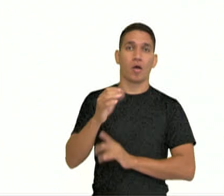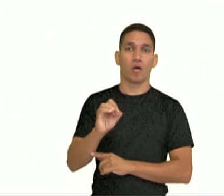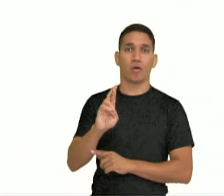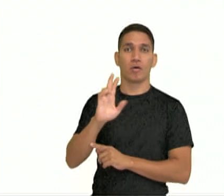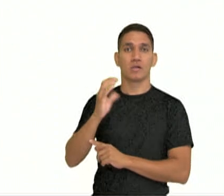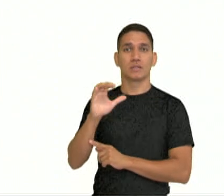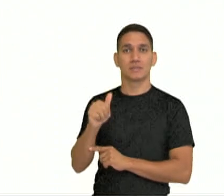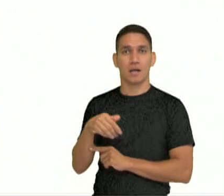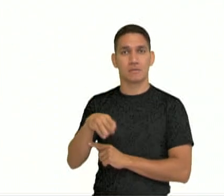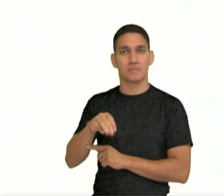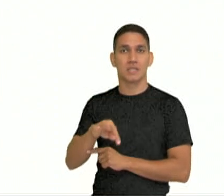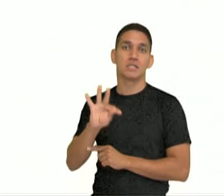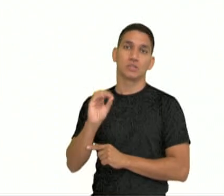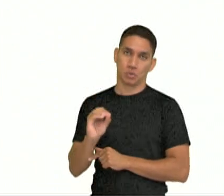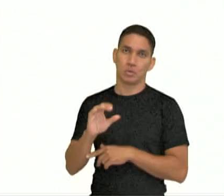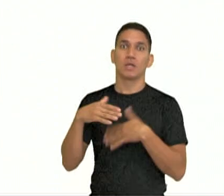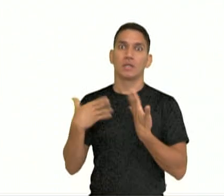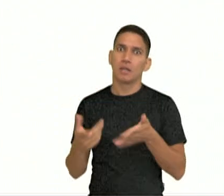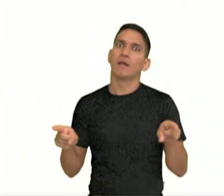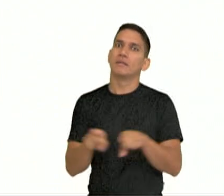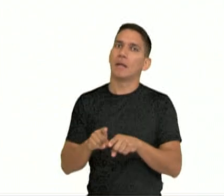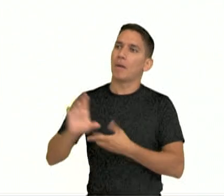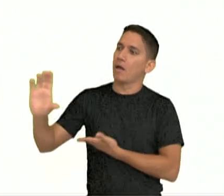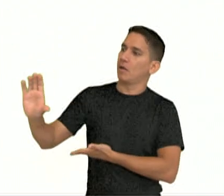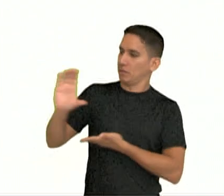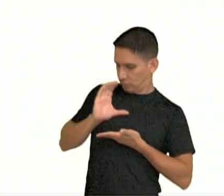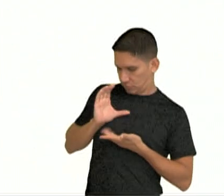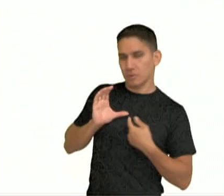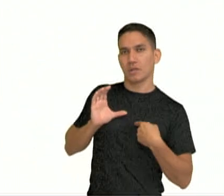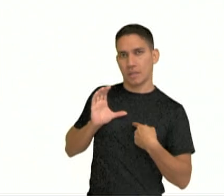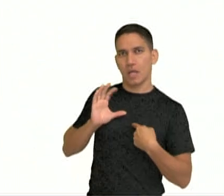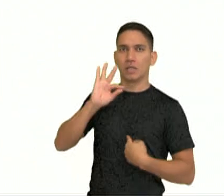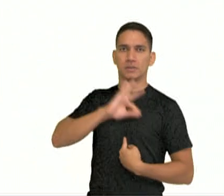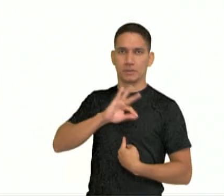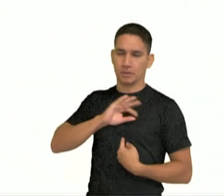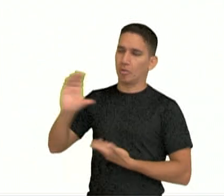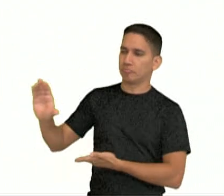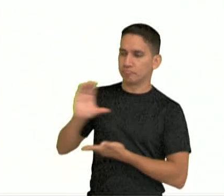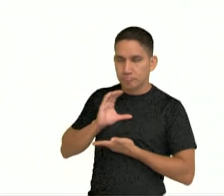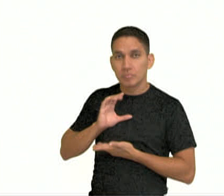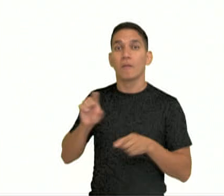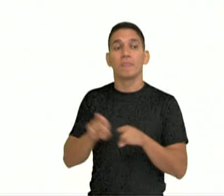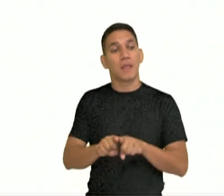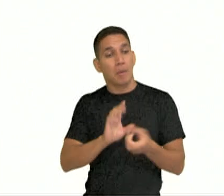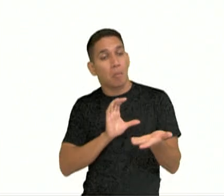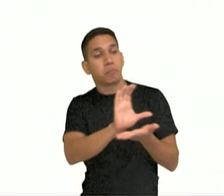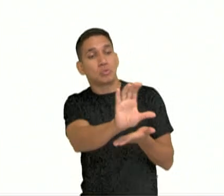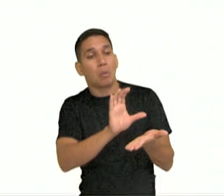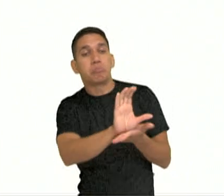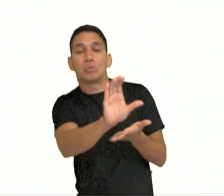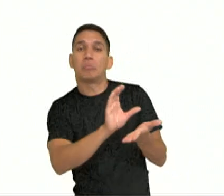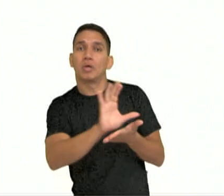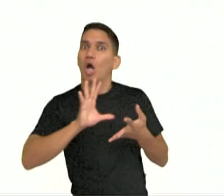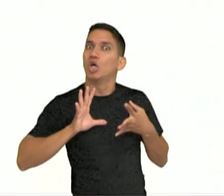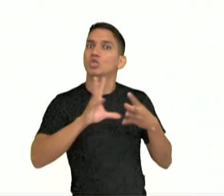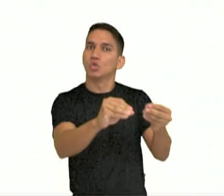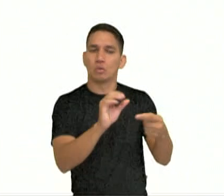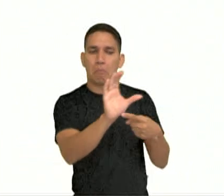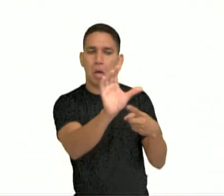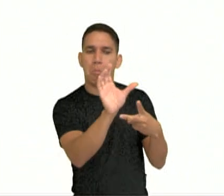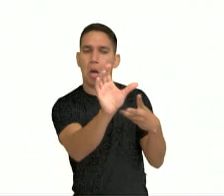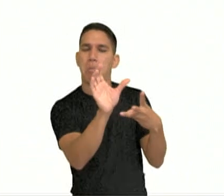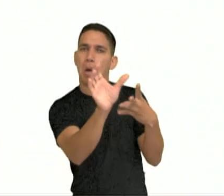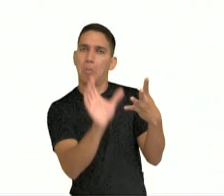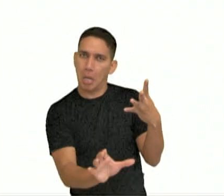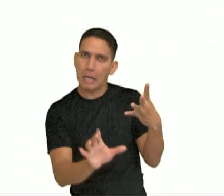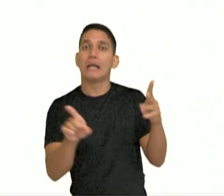receitas, porque também tem as receitas. Então, tem que levar em conta todas as receitas fixas e as extras, e também as despesas